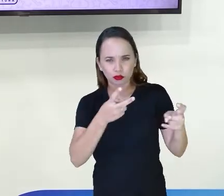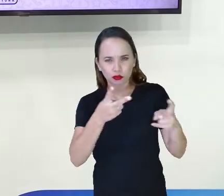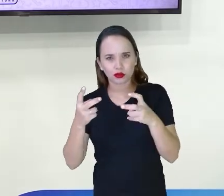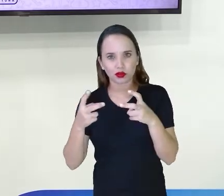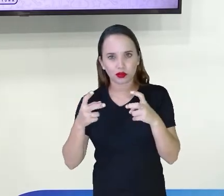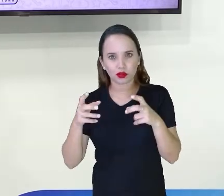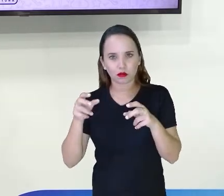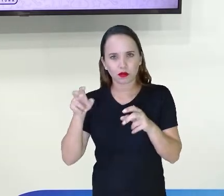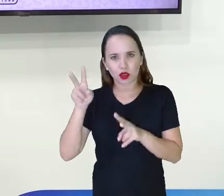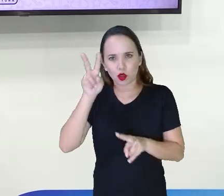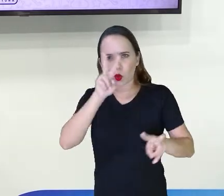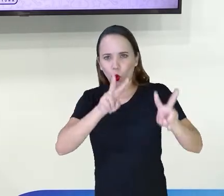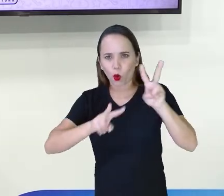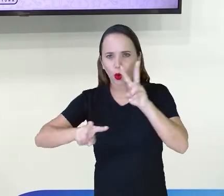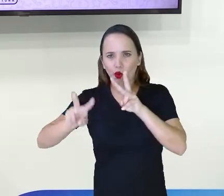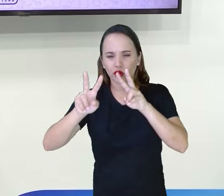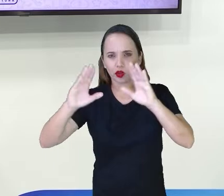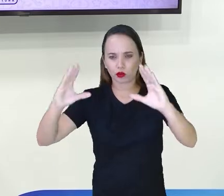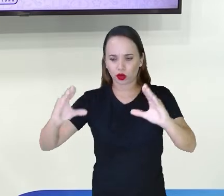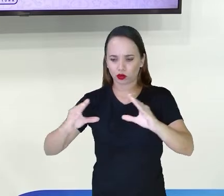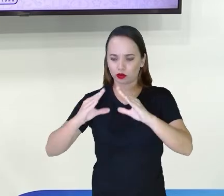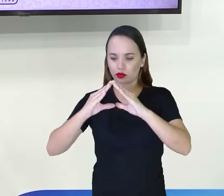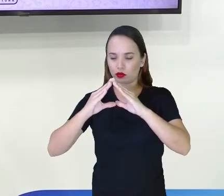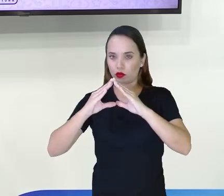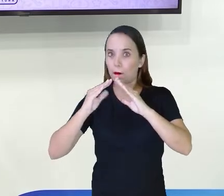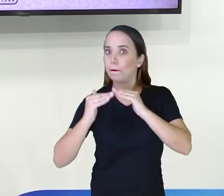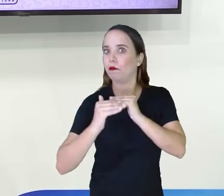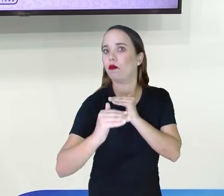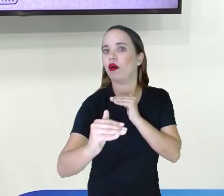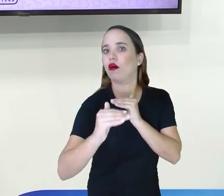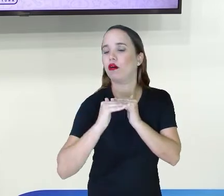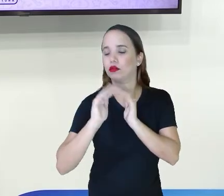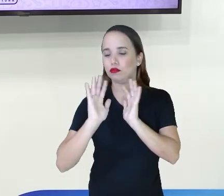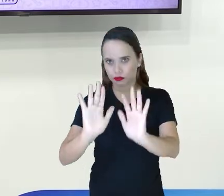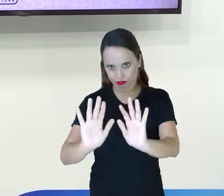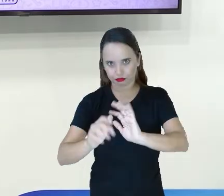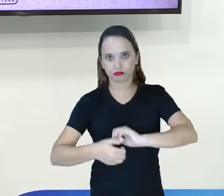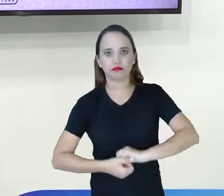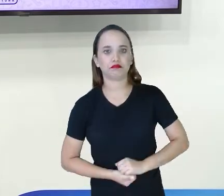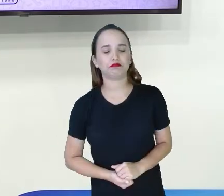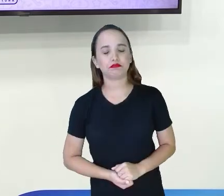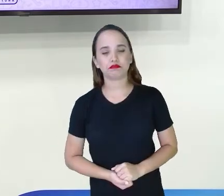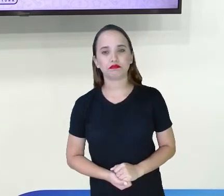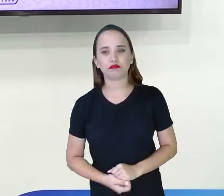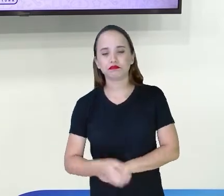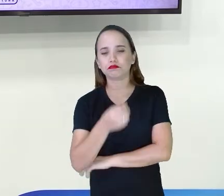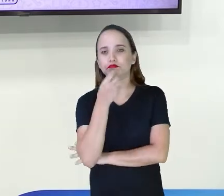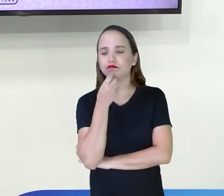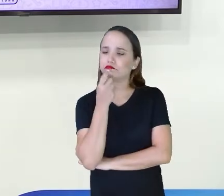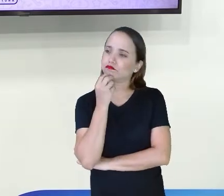perceber olhando para uma pirâmide? Figura plana. Estou falando de figura plana.